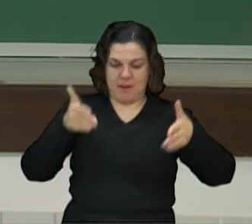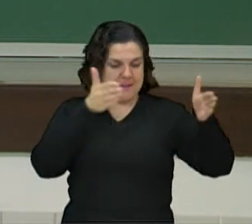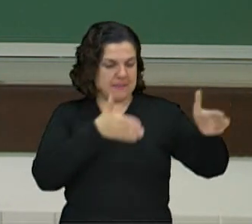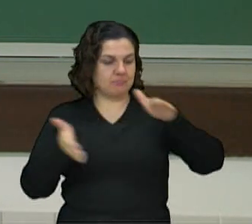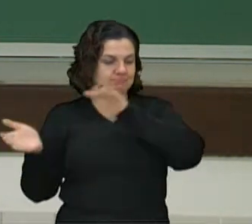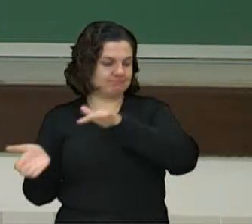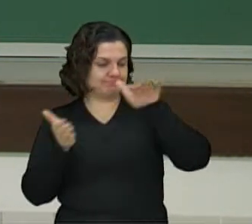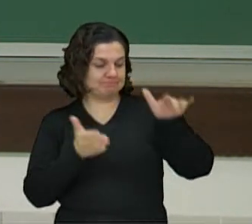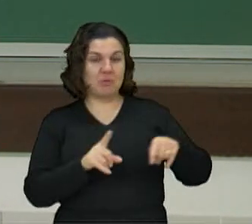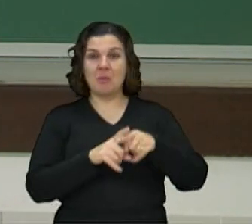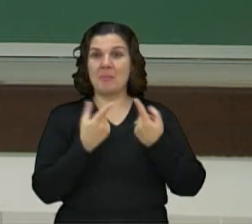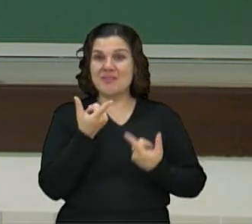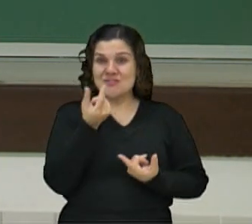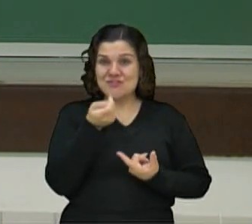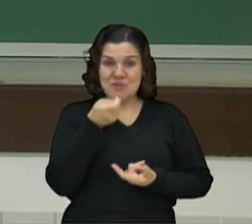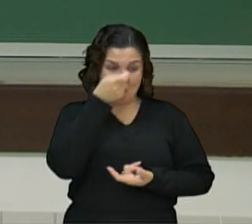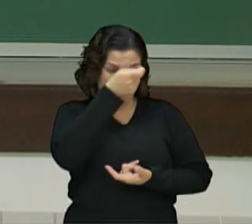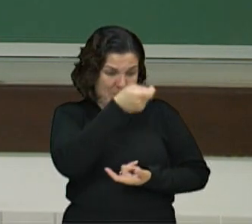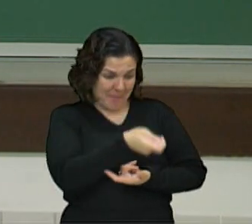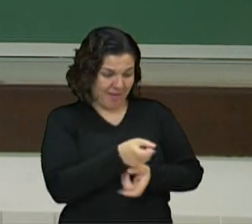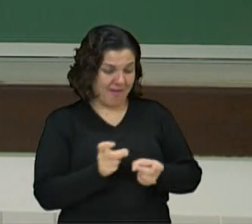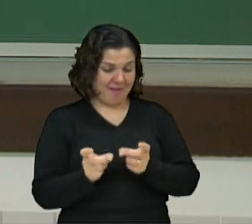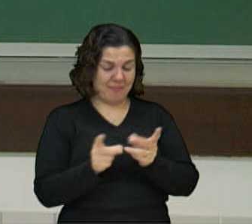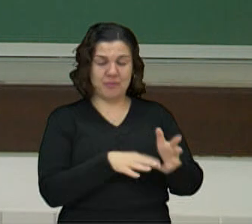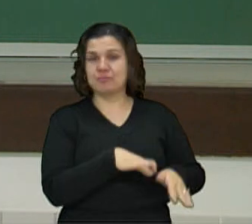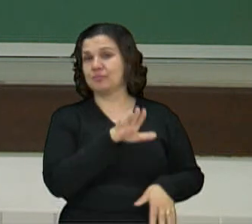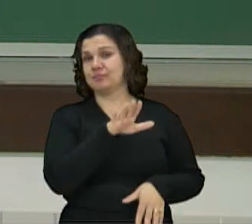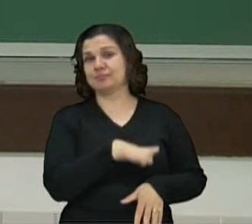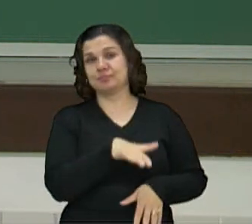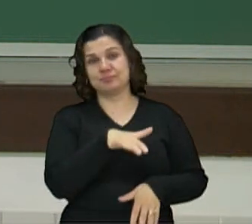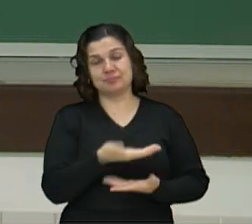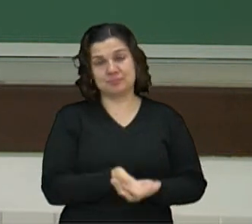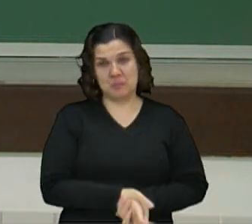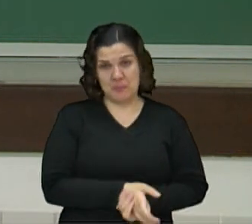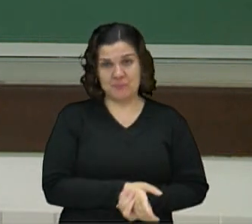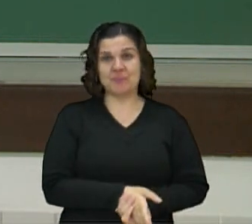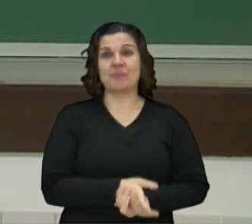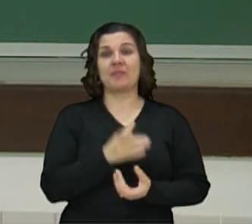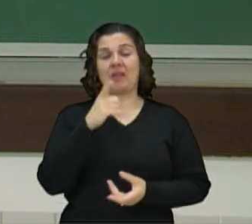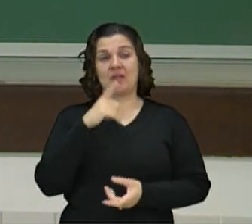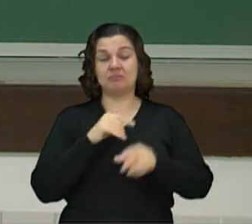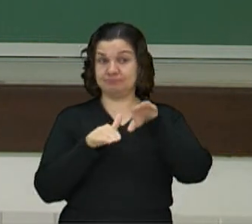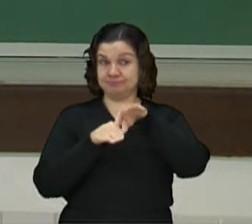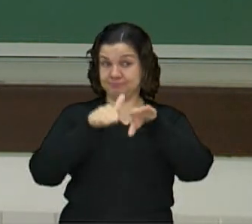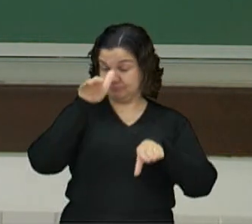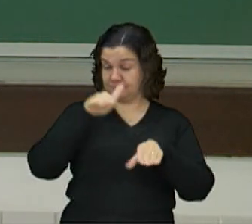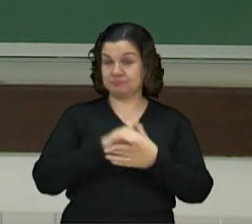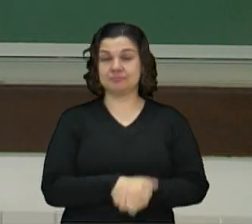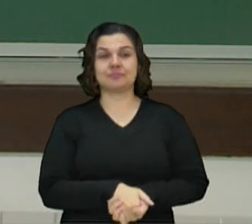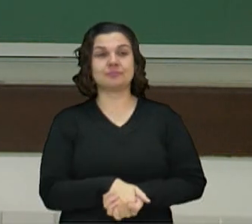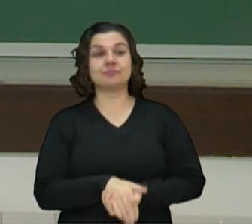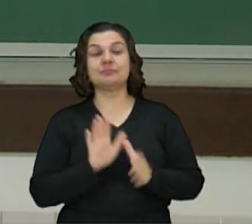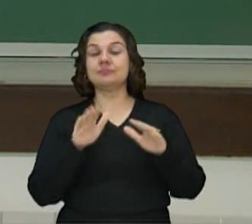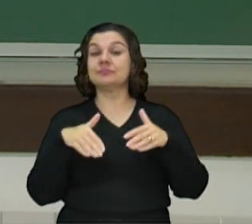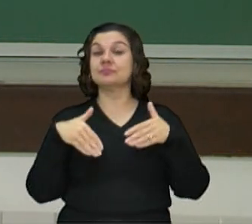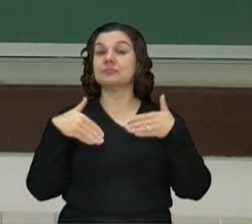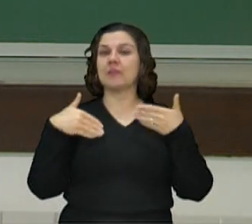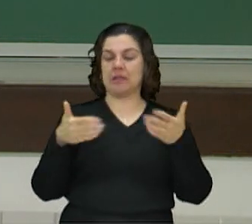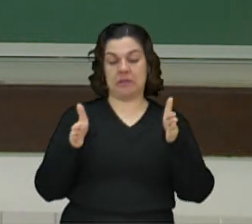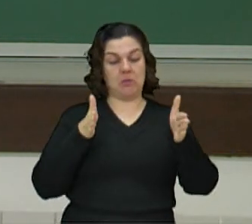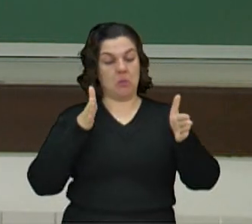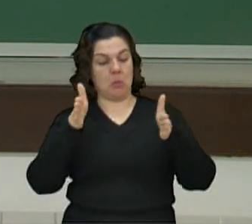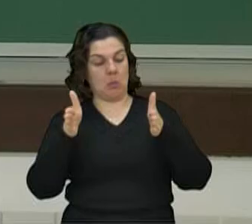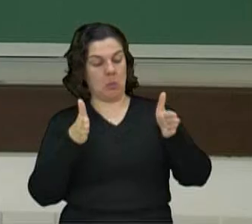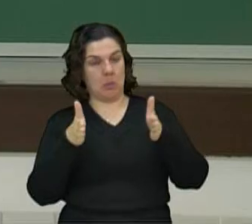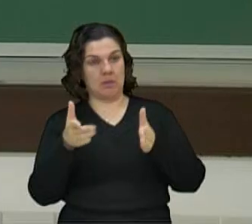esse valor era muito baixo. Os produtos eram vendidos por valores muito baixos. Havia um desequilíbrio aí. Em meados